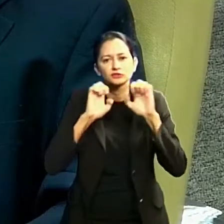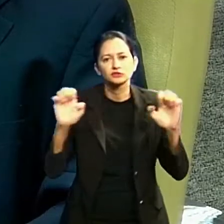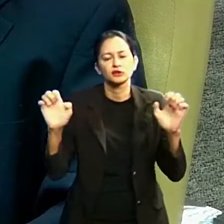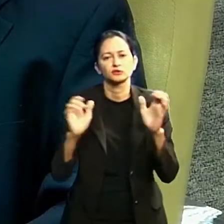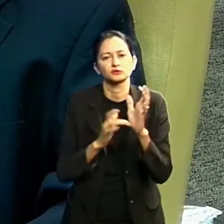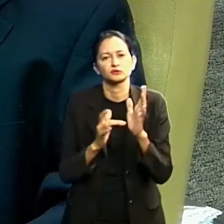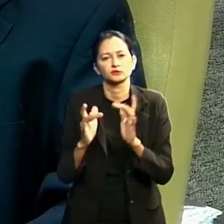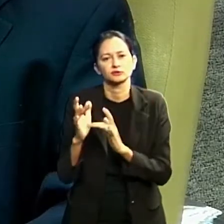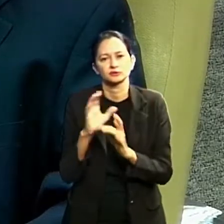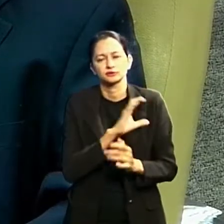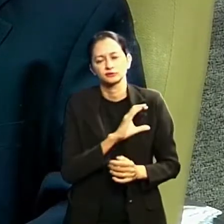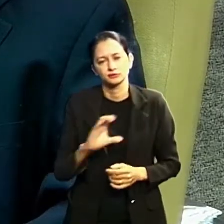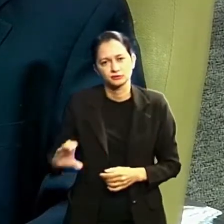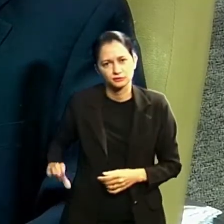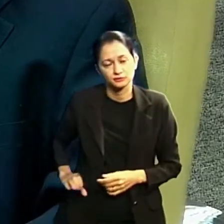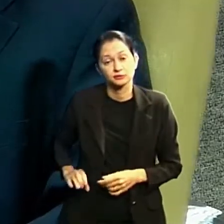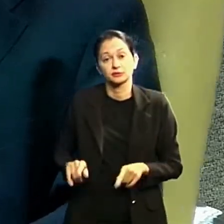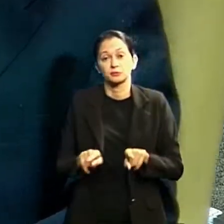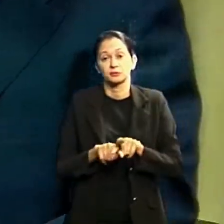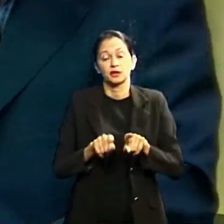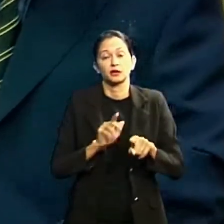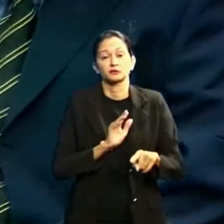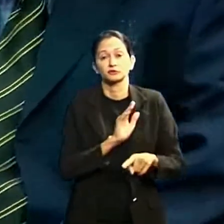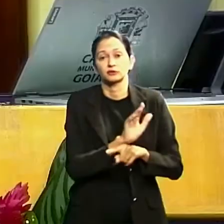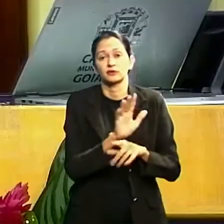ajudar as nossas famílias. Obrigado, presidente.